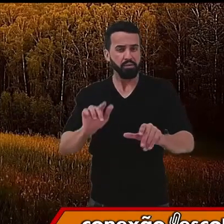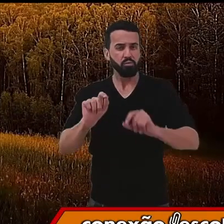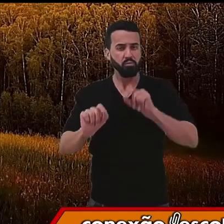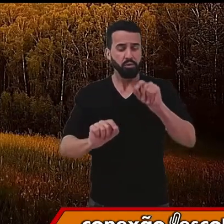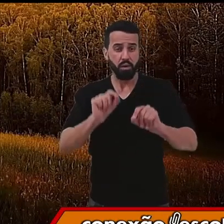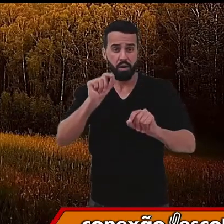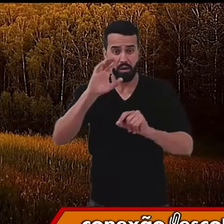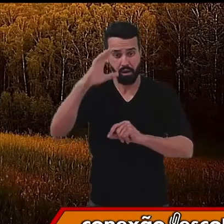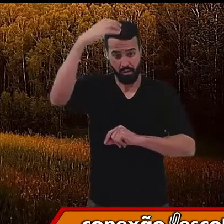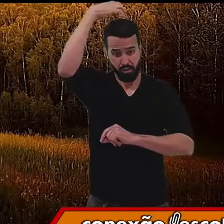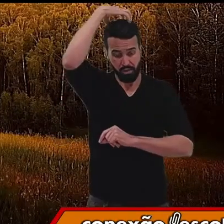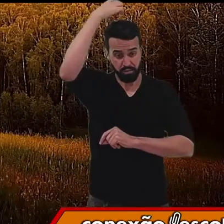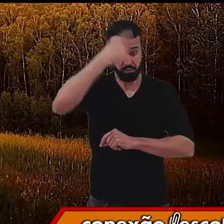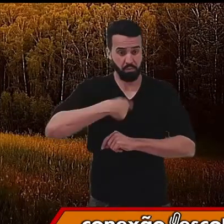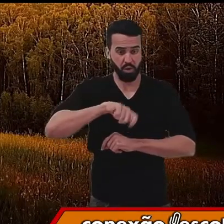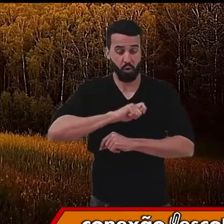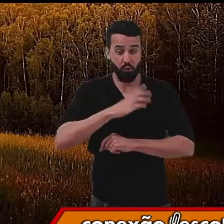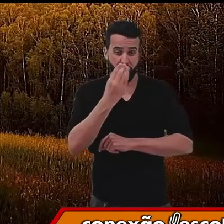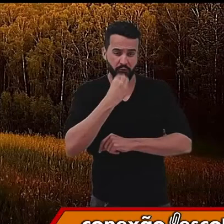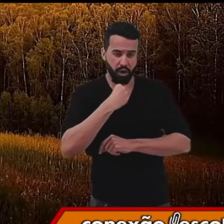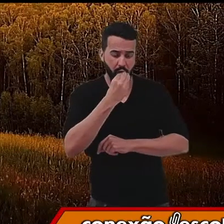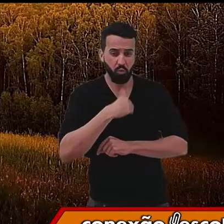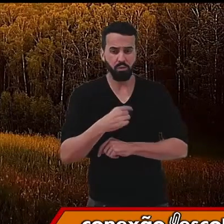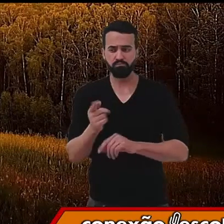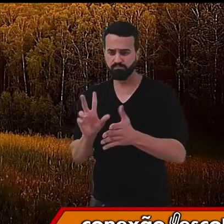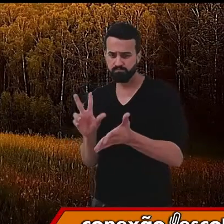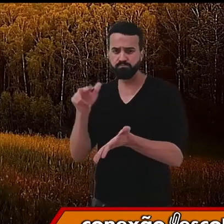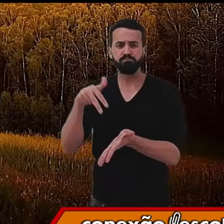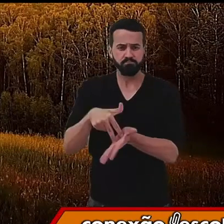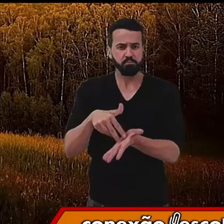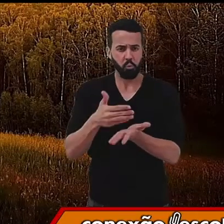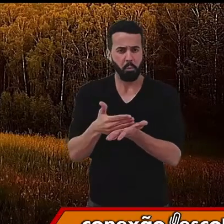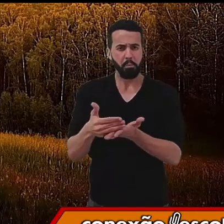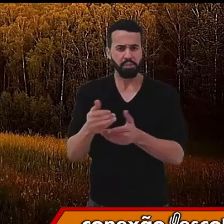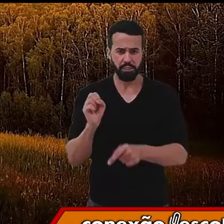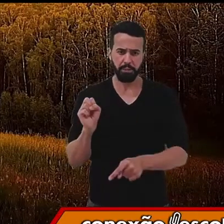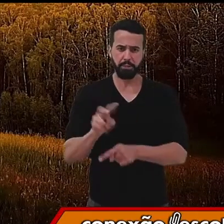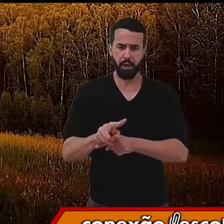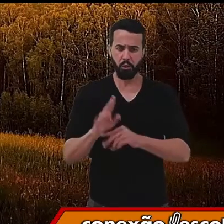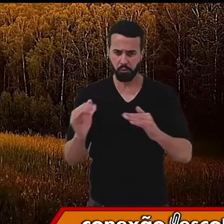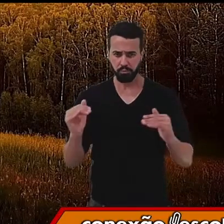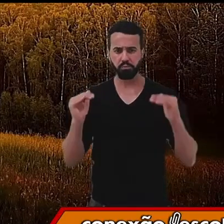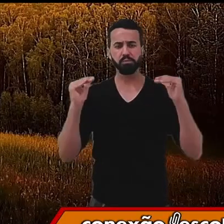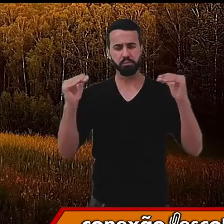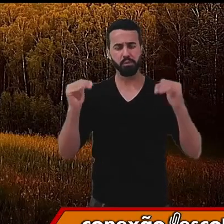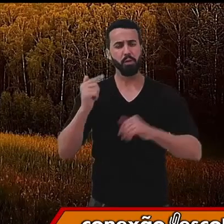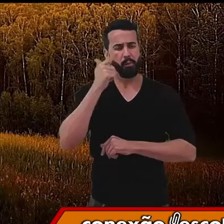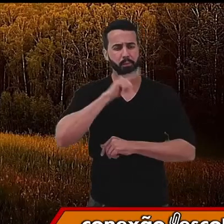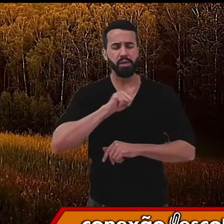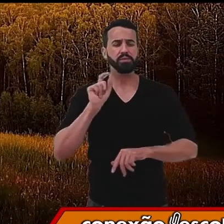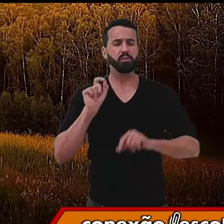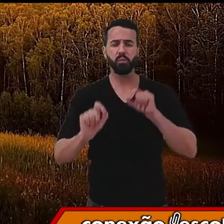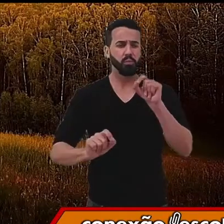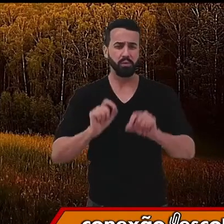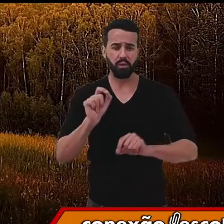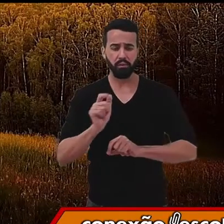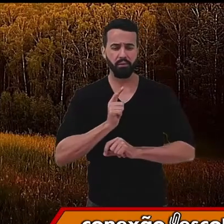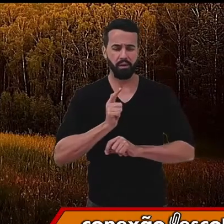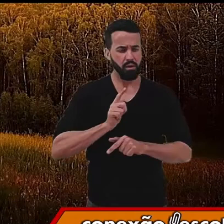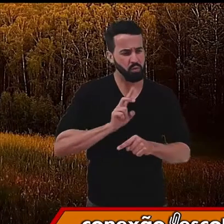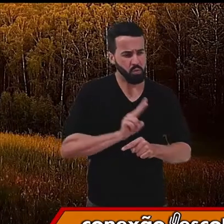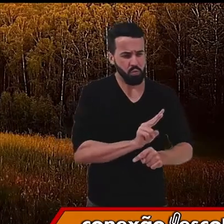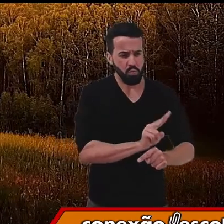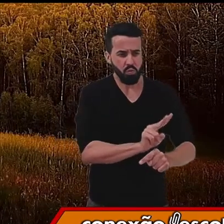o reino espanhol se enfraquece, então eles começam a ocupar esses cargos e começam então a ter, digamos, zelo